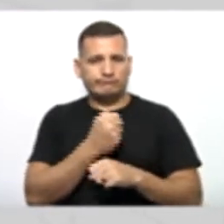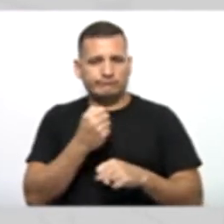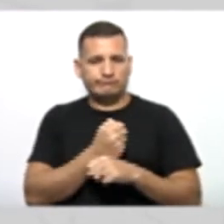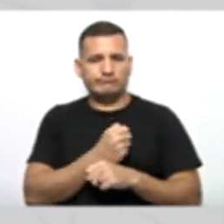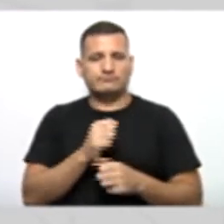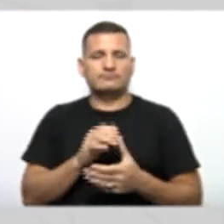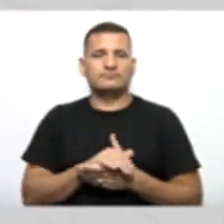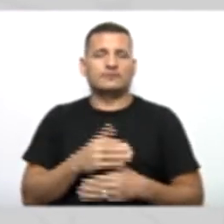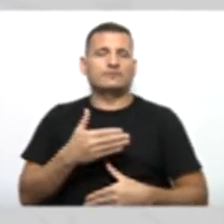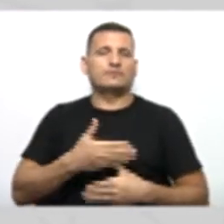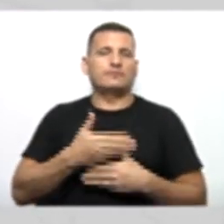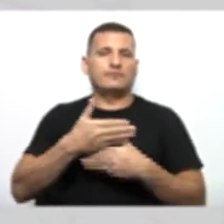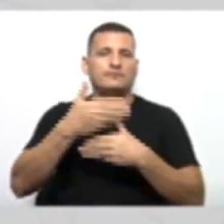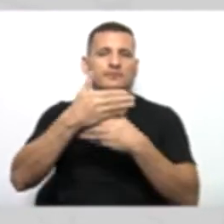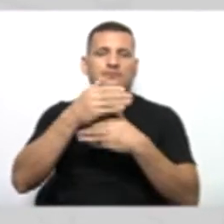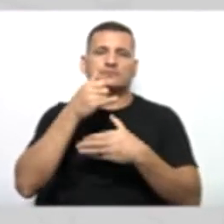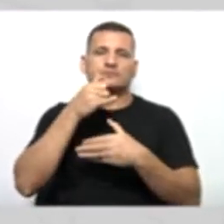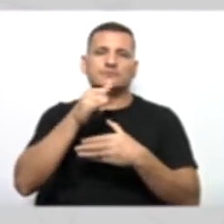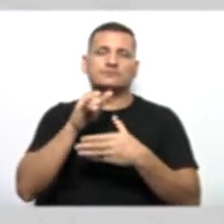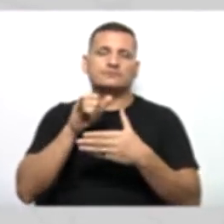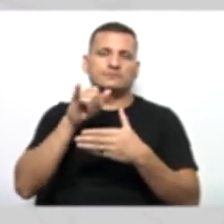barragens sejam levantadas,